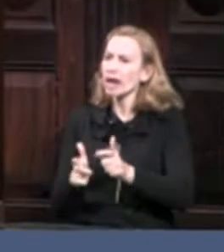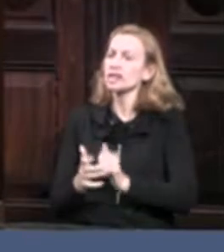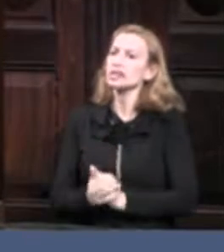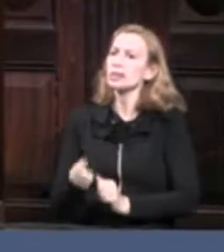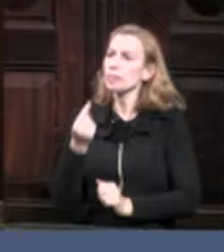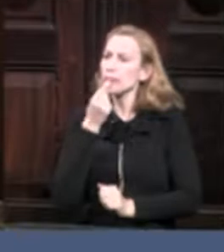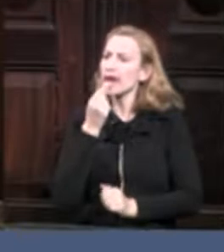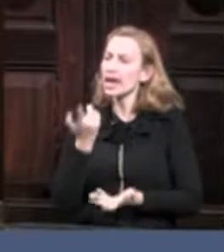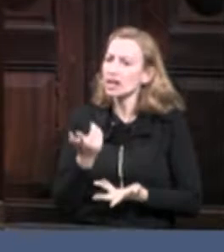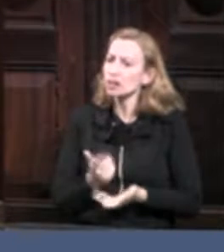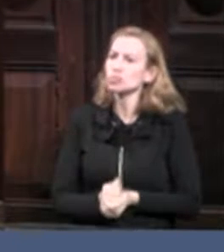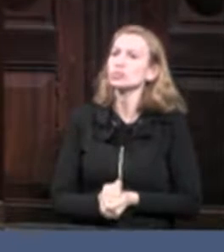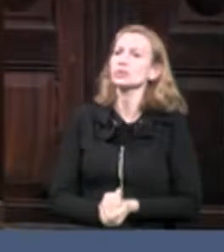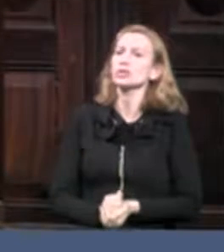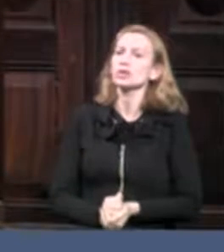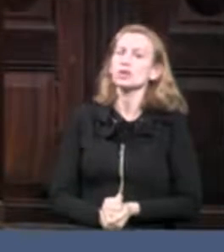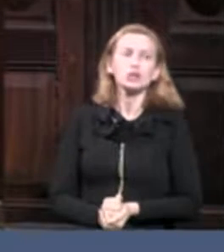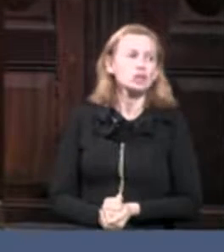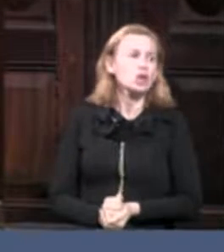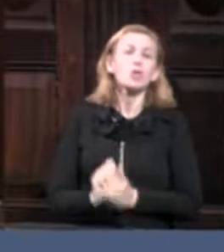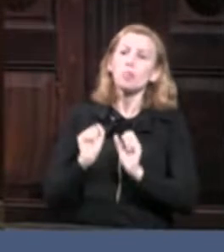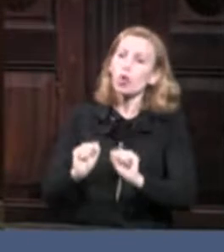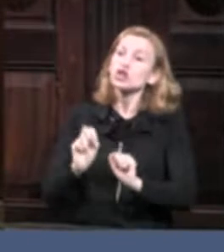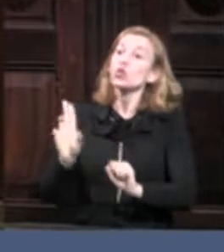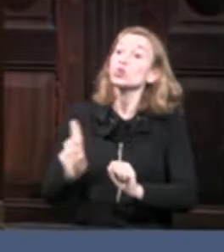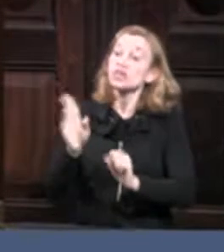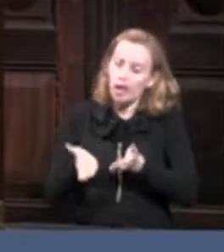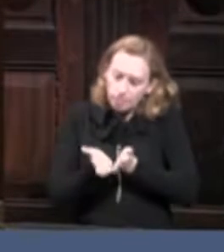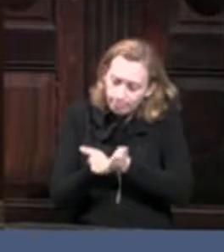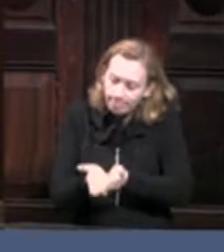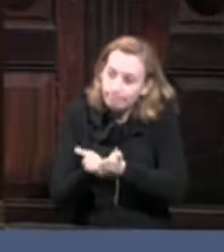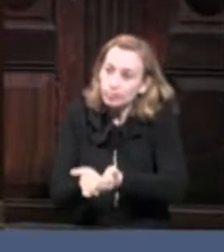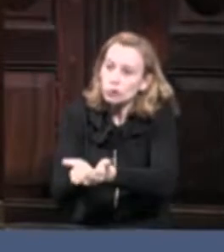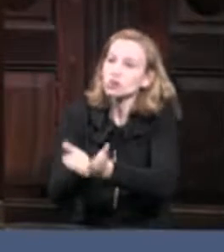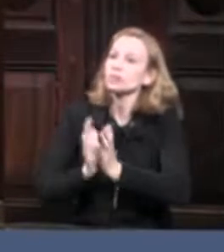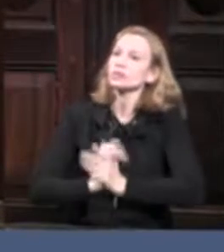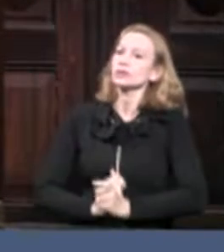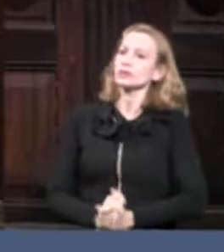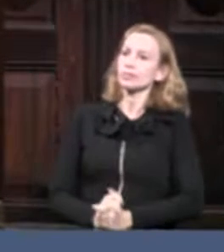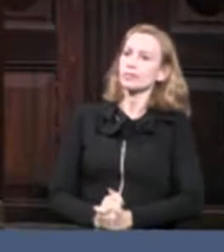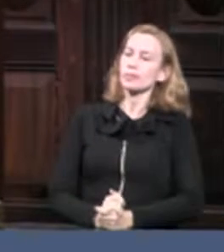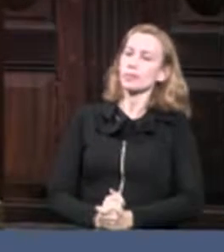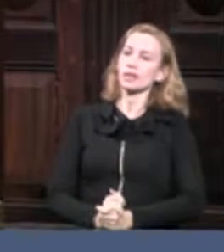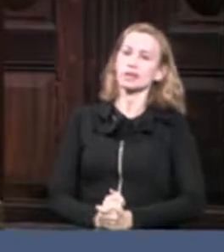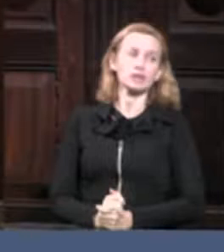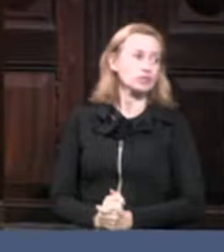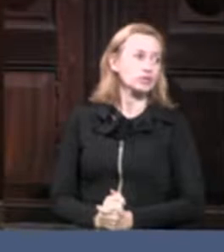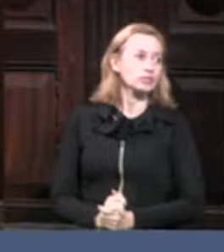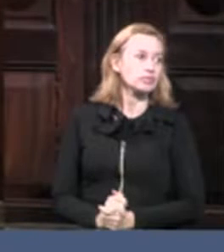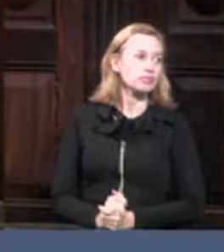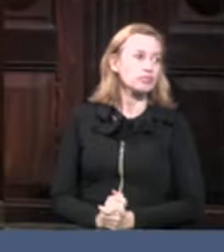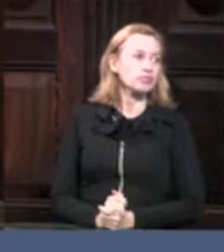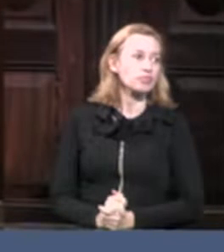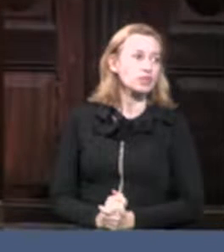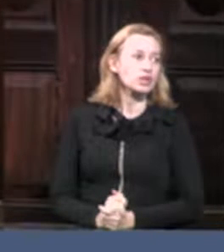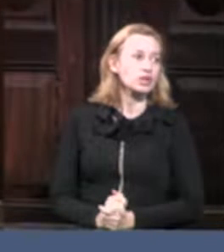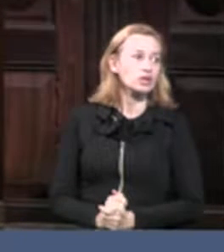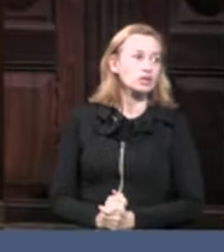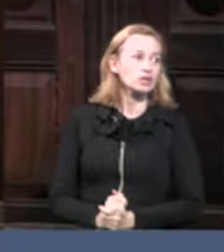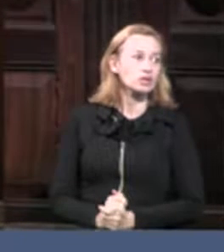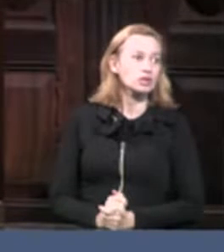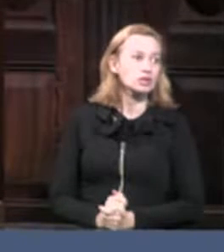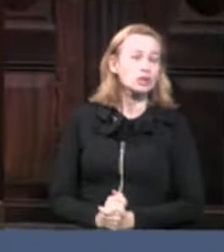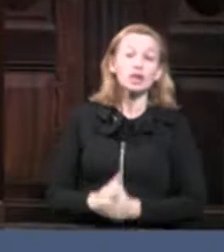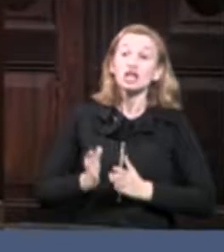Francisco e Pendotiba, possam usar o transporte de barcas como alternativa